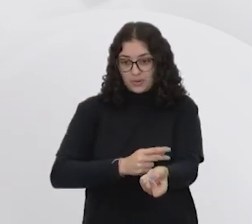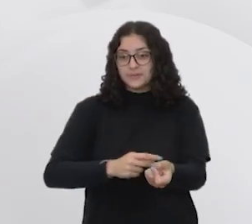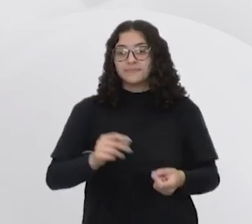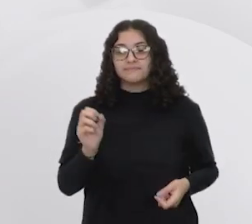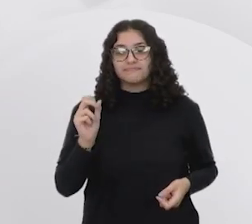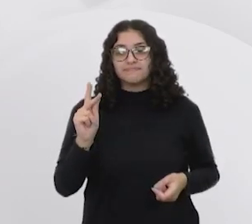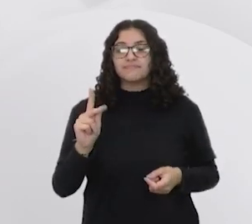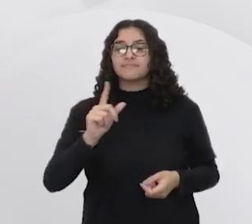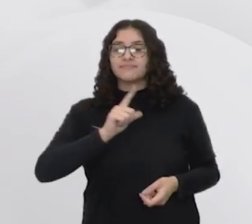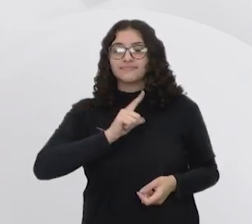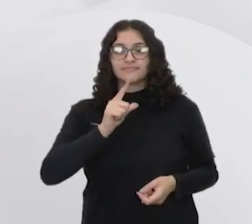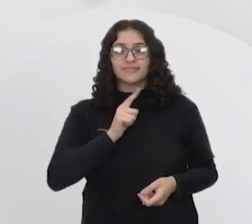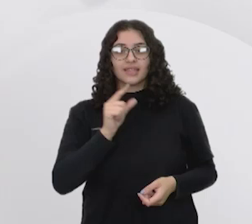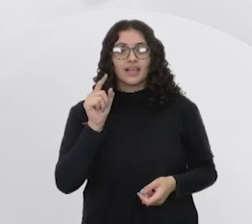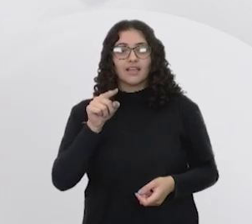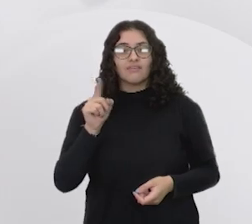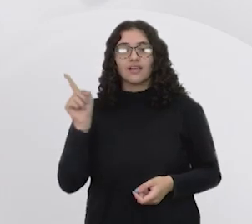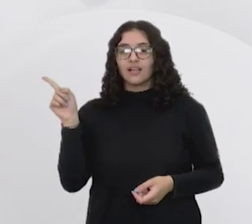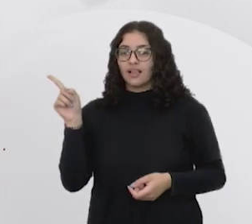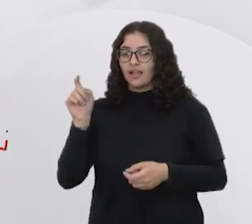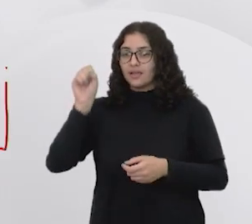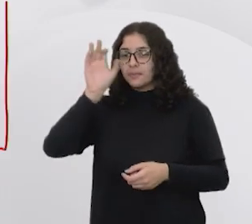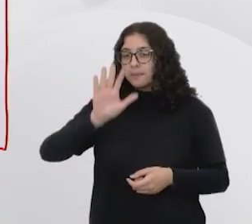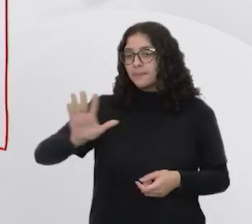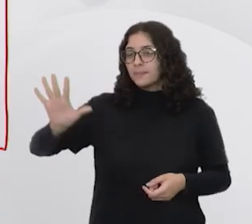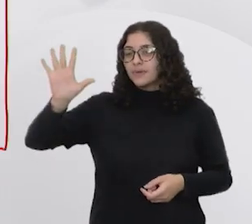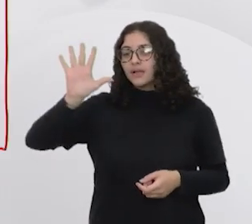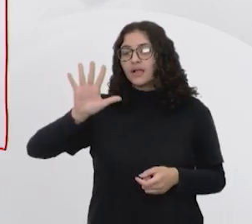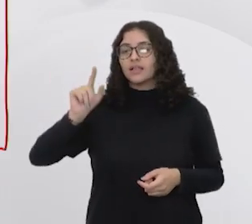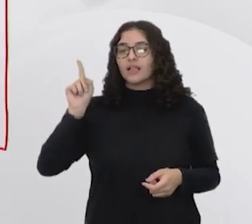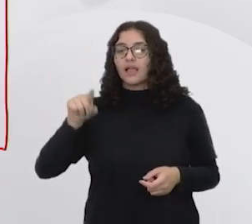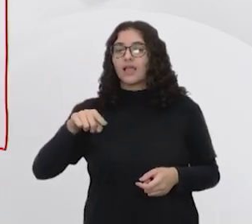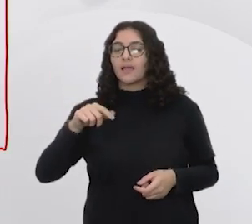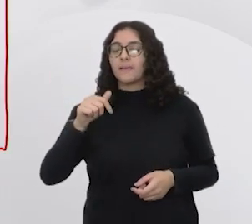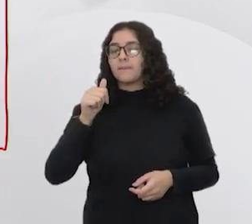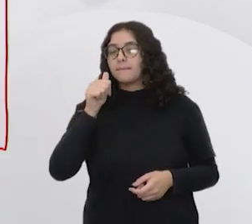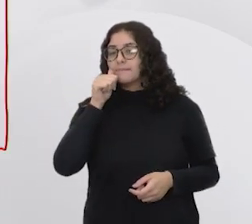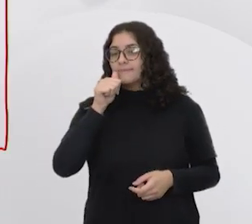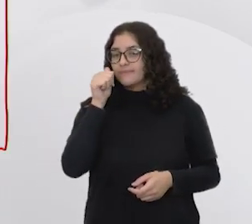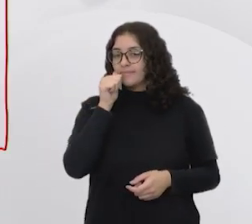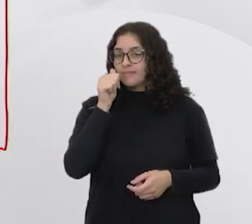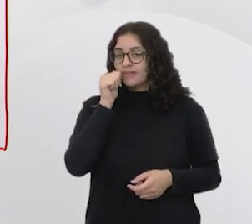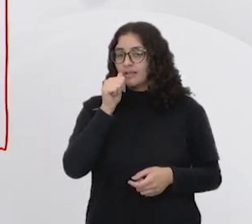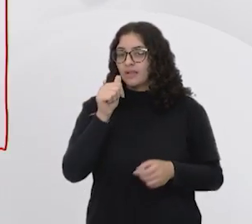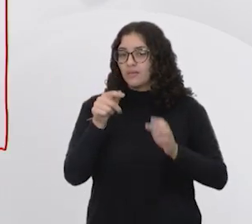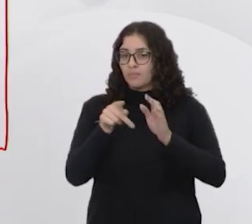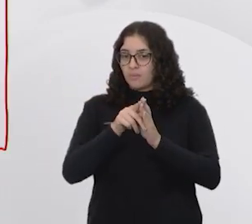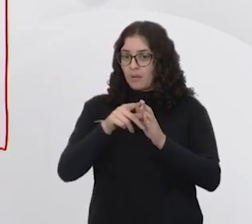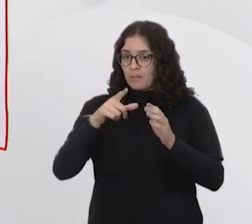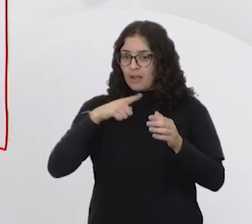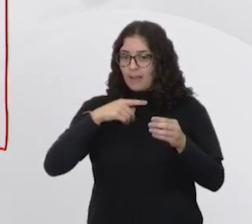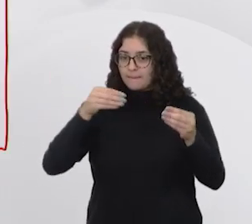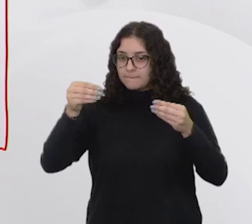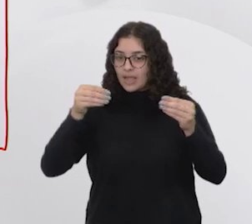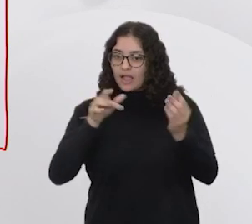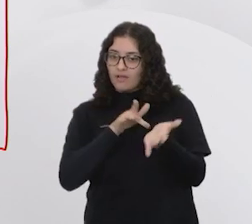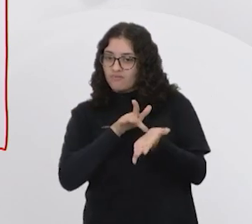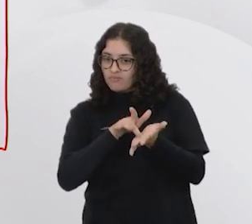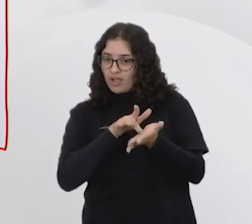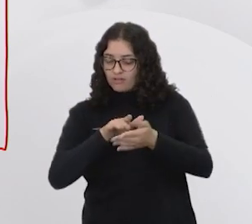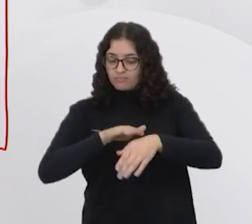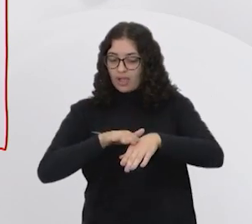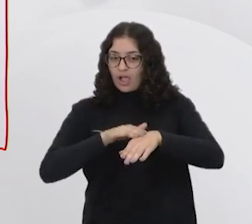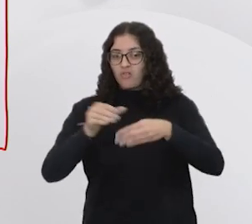aqui nós temos uma imagem mostrando uma moça feita em pele artificial e nós